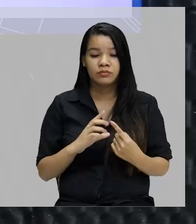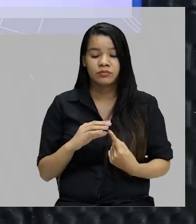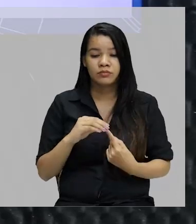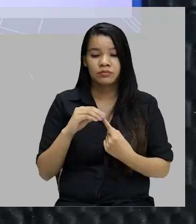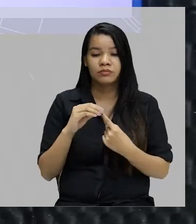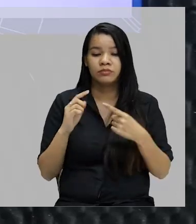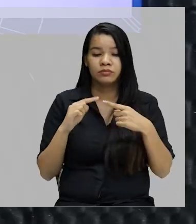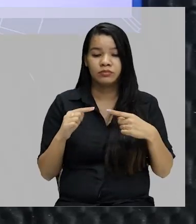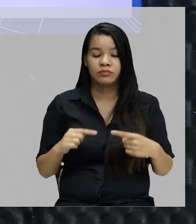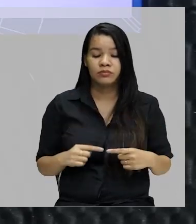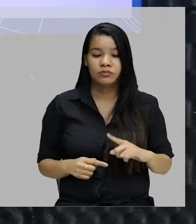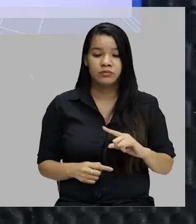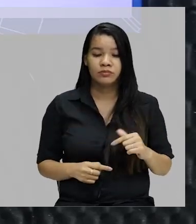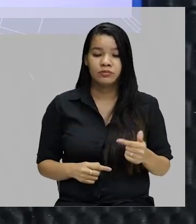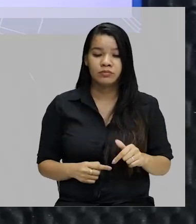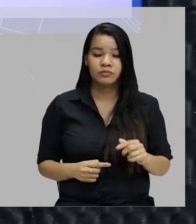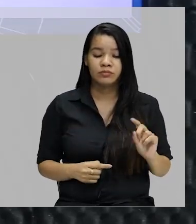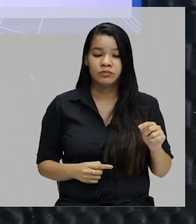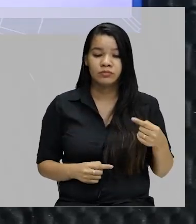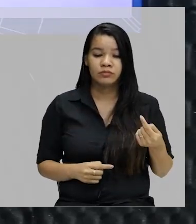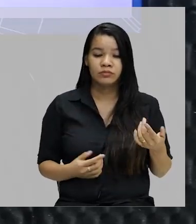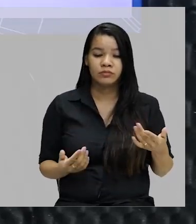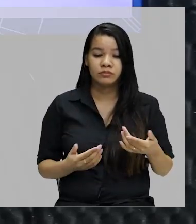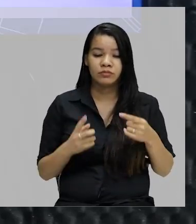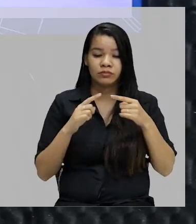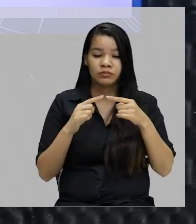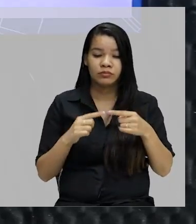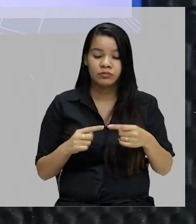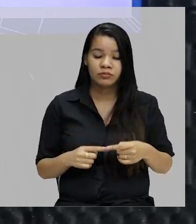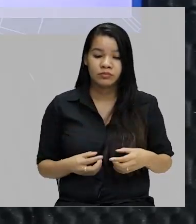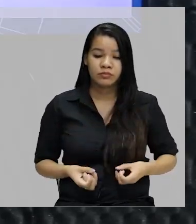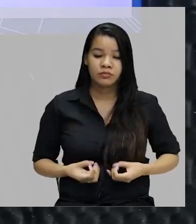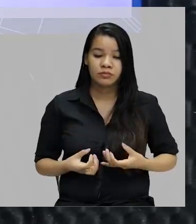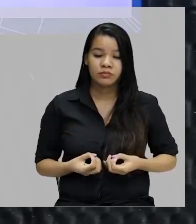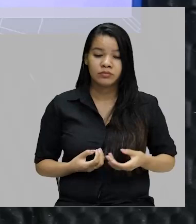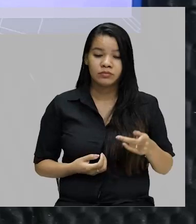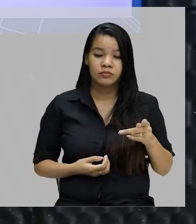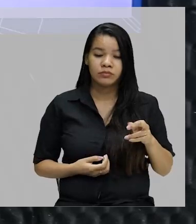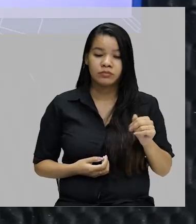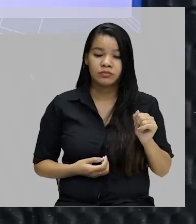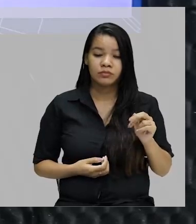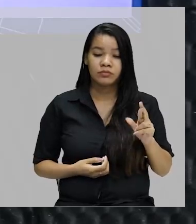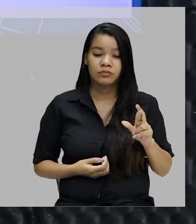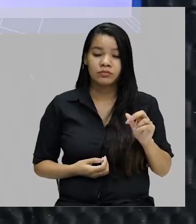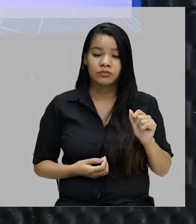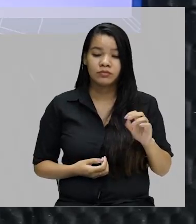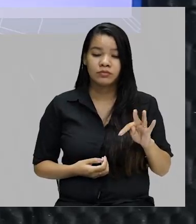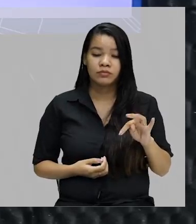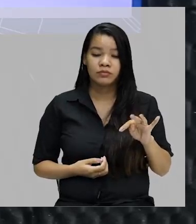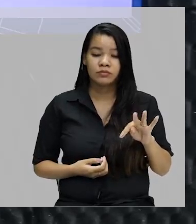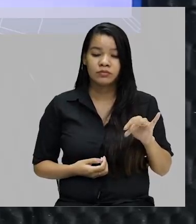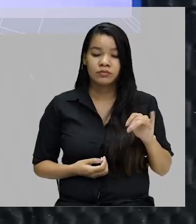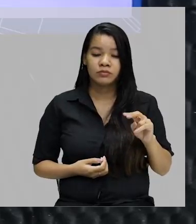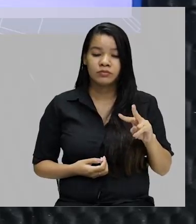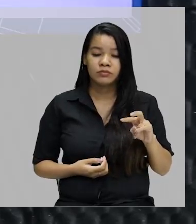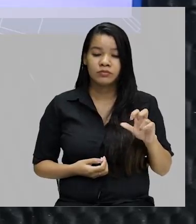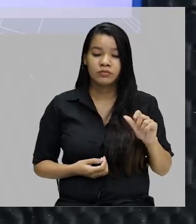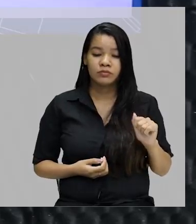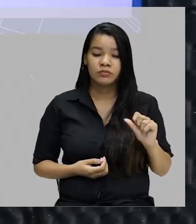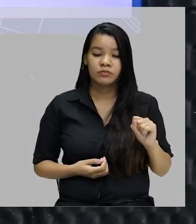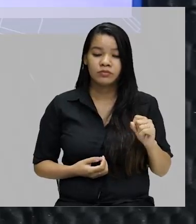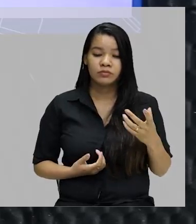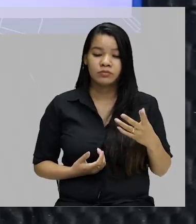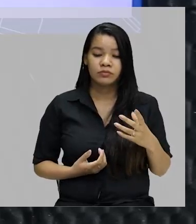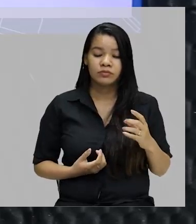não existe outra. Agora, concordar expressões partitivas, por exemplo, a maioria, a